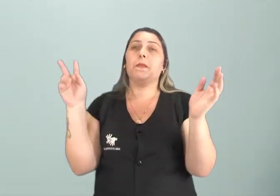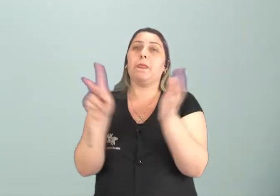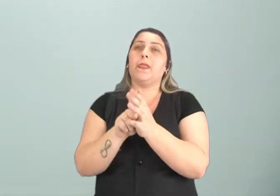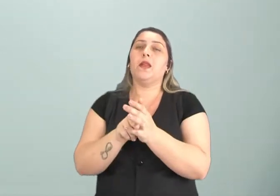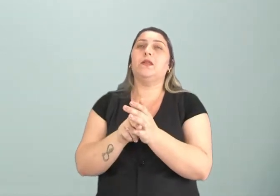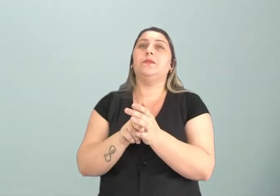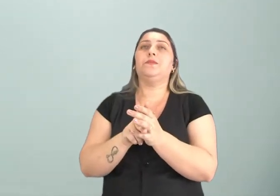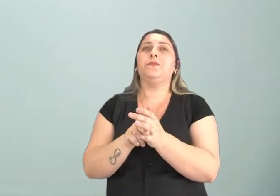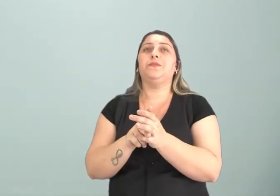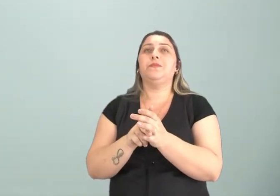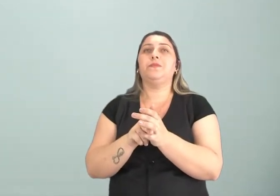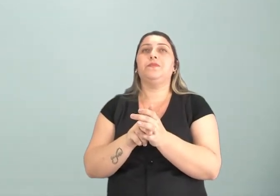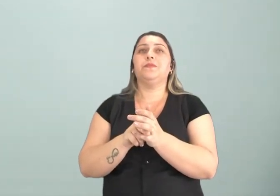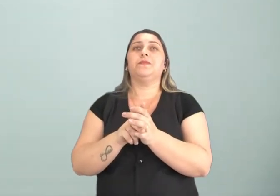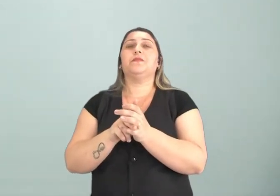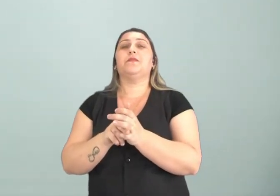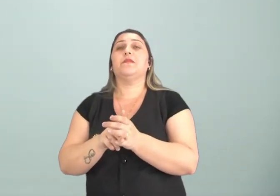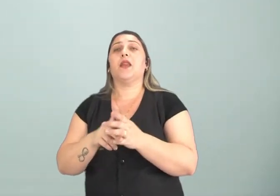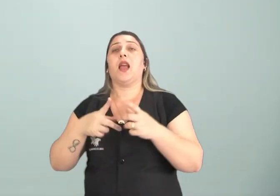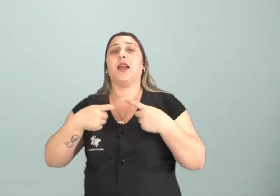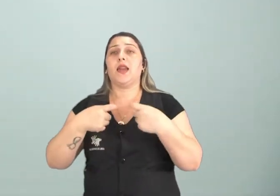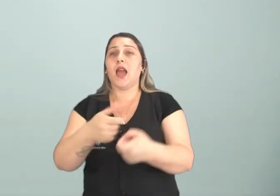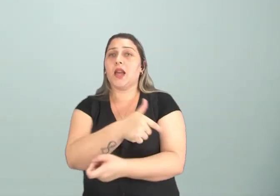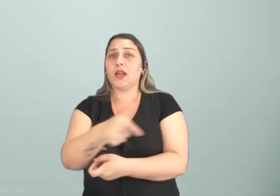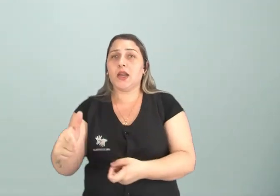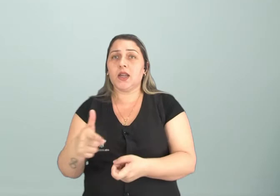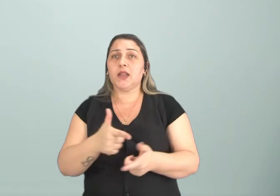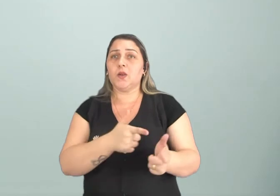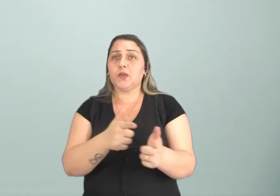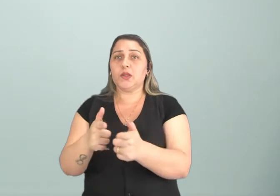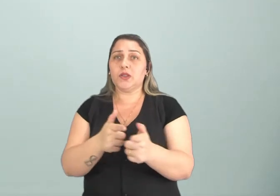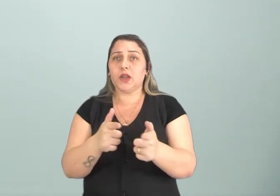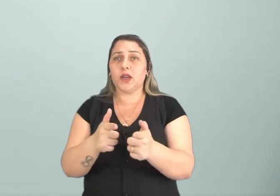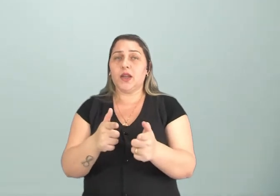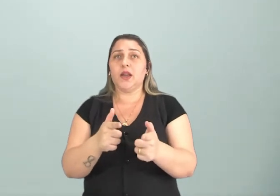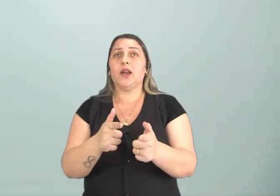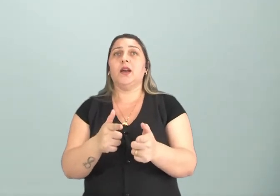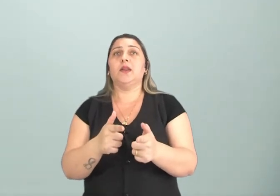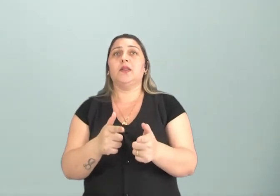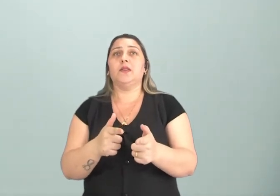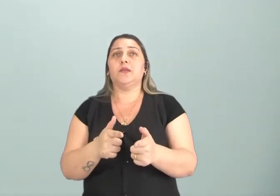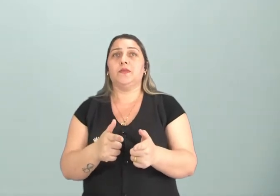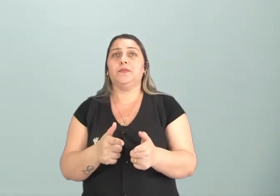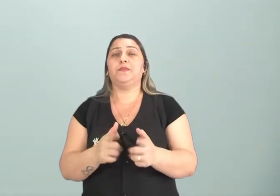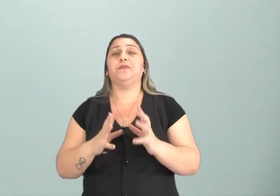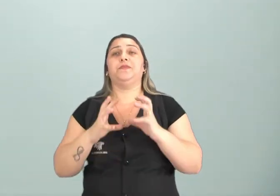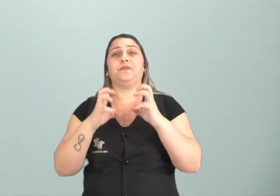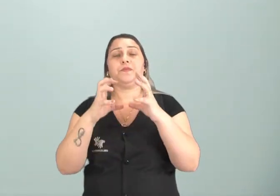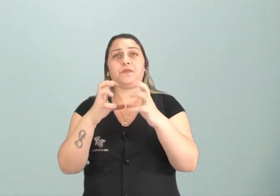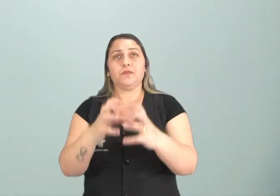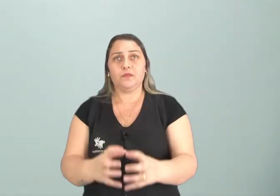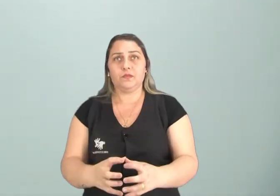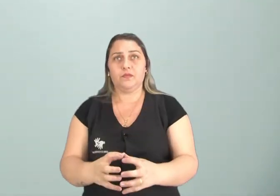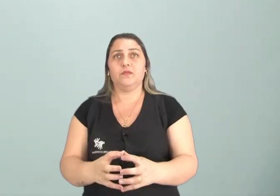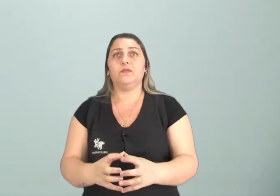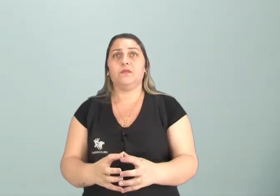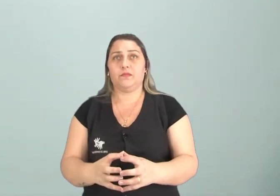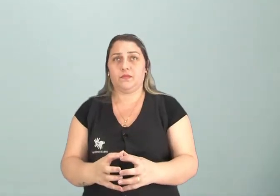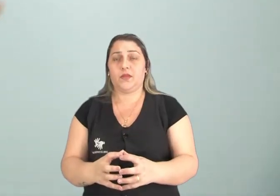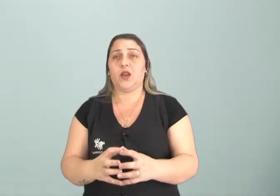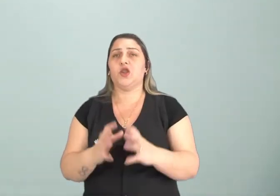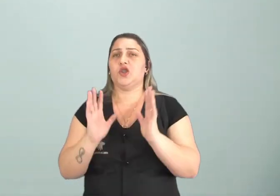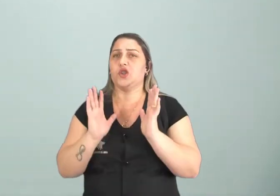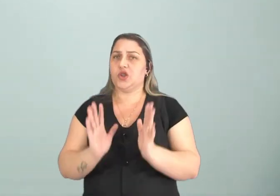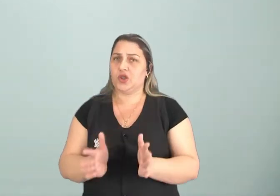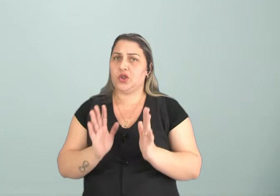própria Guerra Fria, que foi posteriormente a Segunda Guerra Mundial, que apesar de ter sido um conflito pacífico, já que